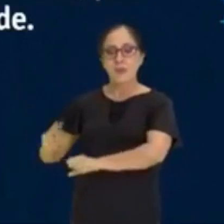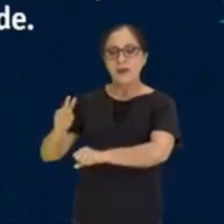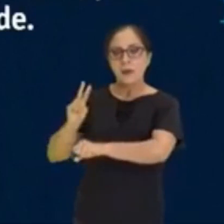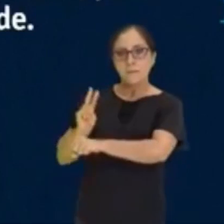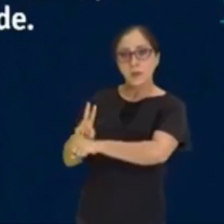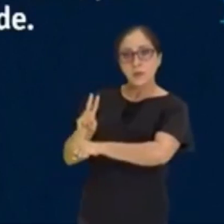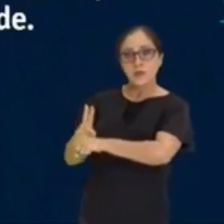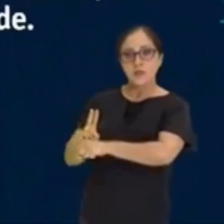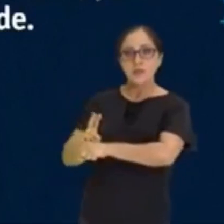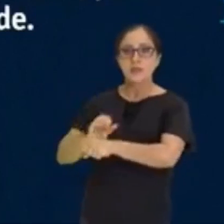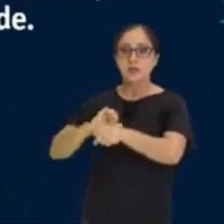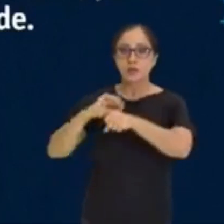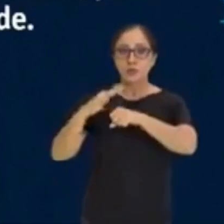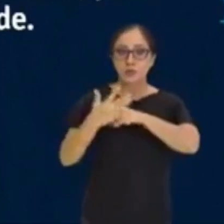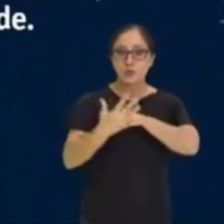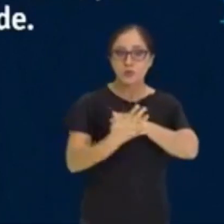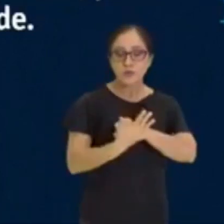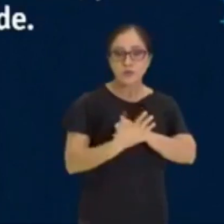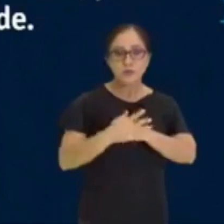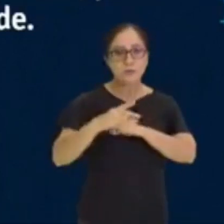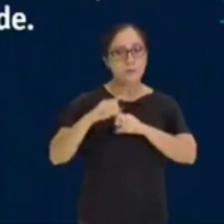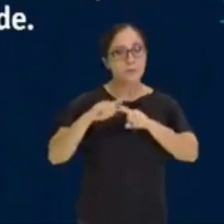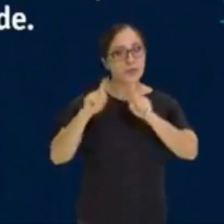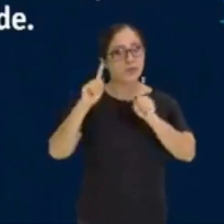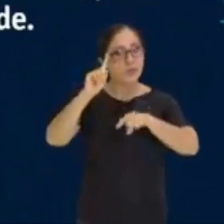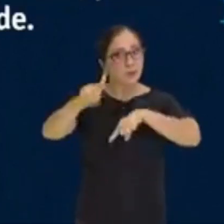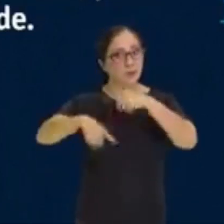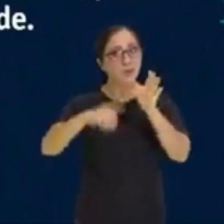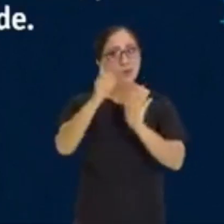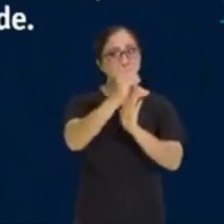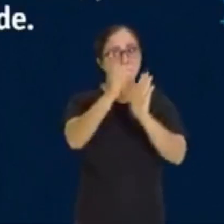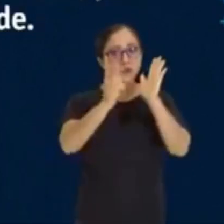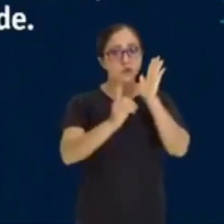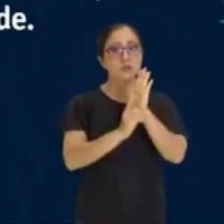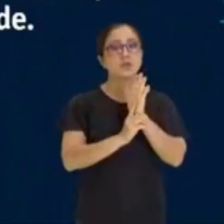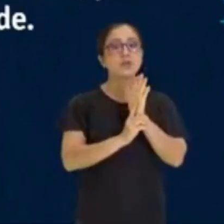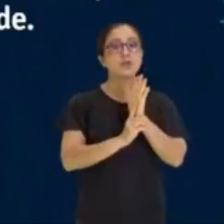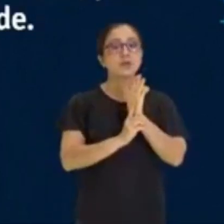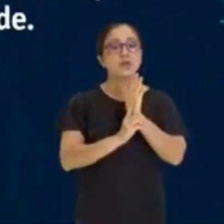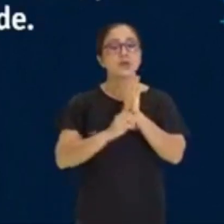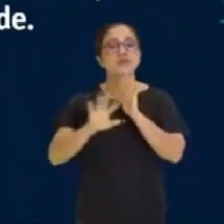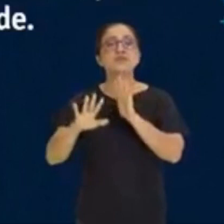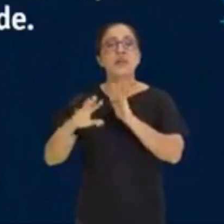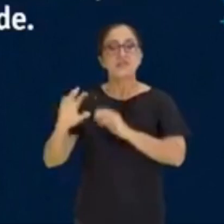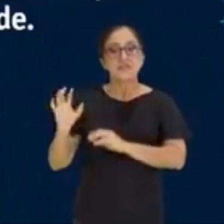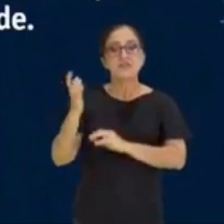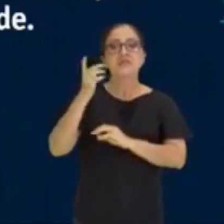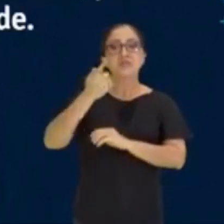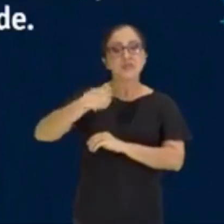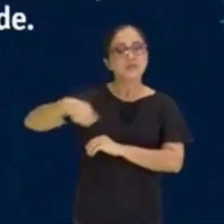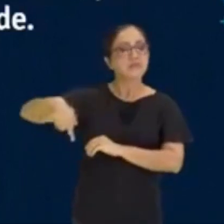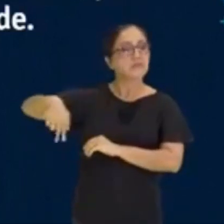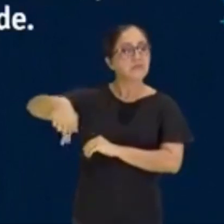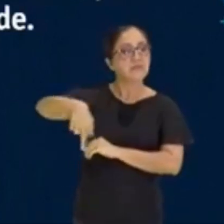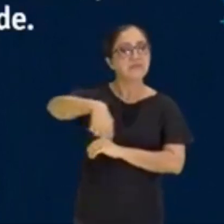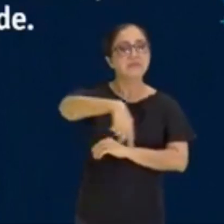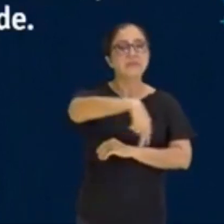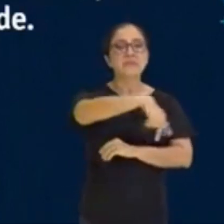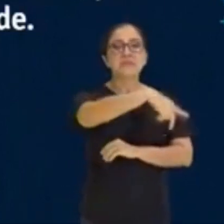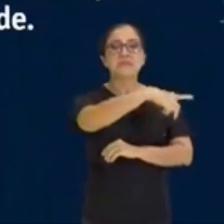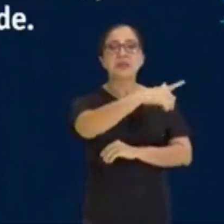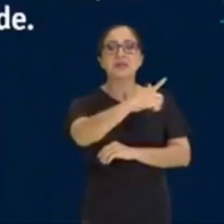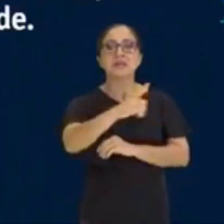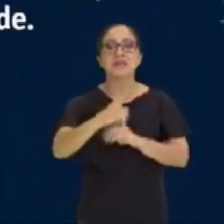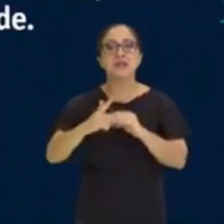fim, muitos voltaram a circular pelas ruas, pelo comércio e até ir às praias, mesmo sem tanta